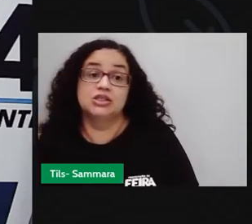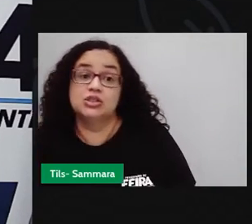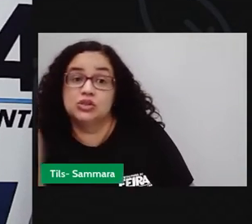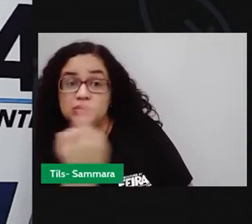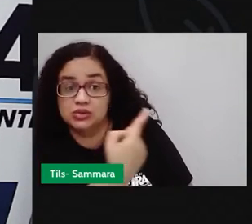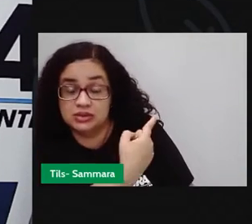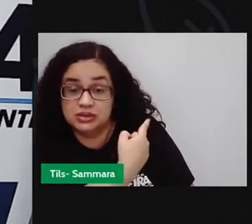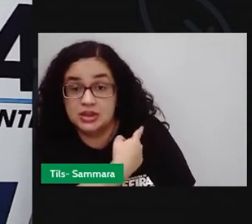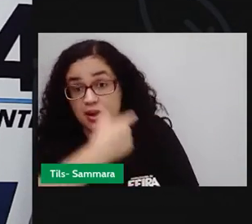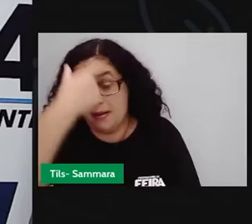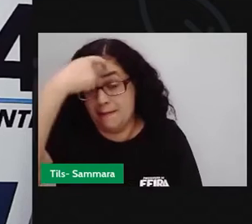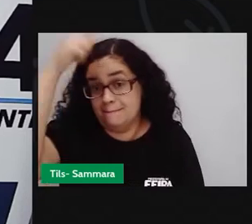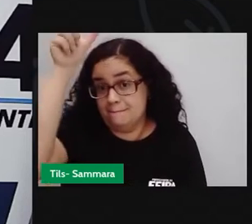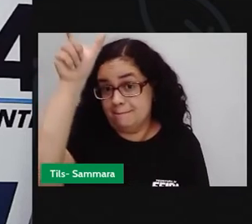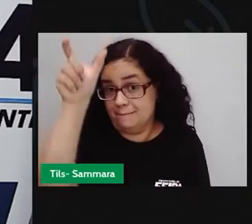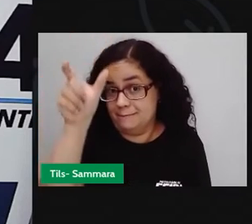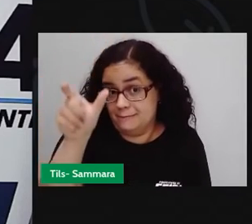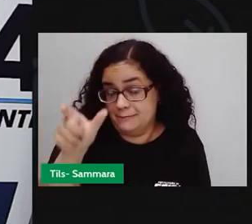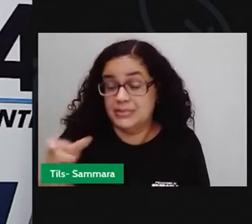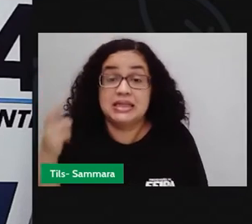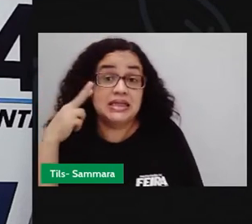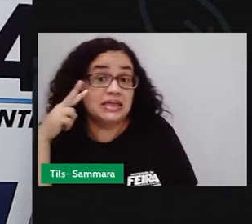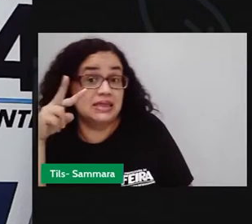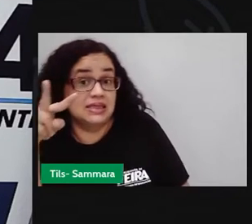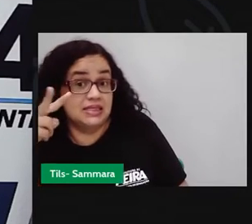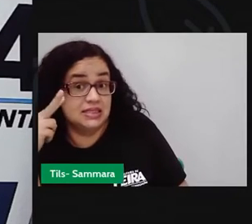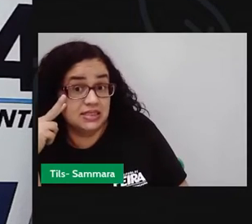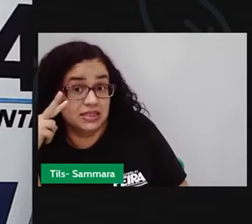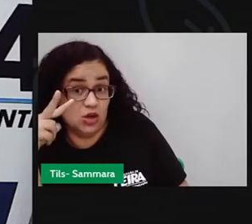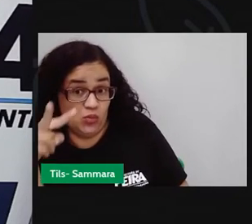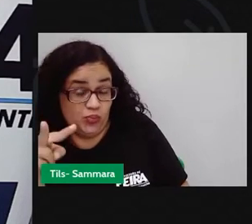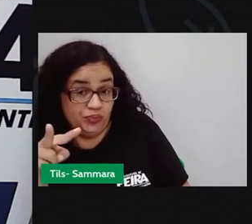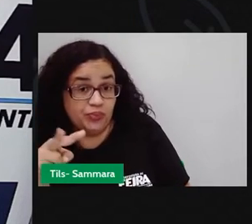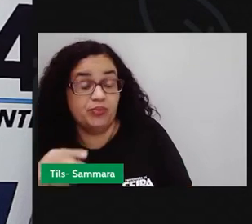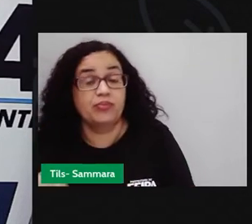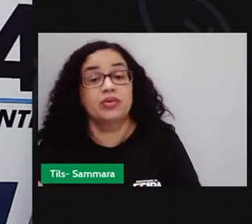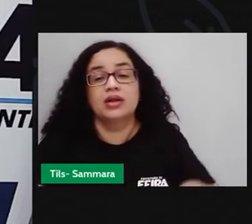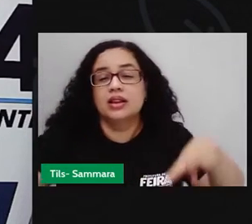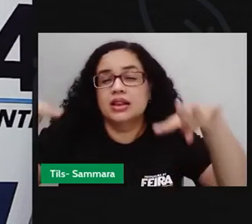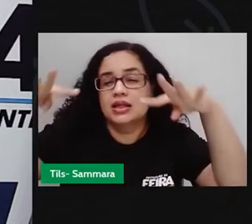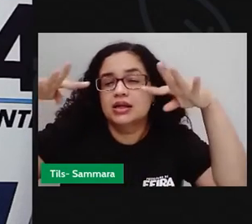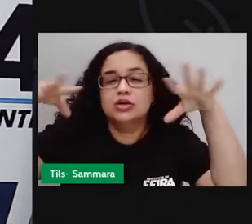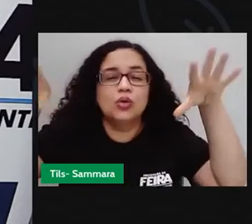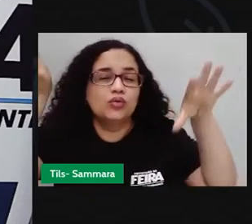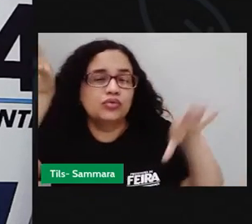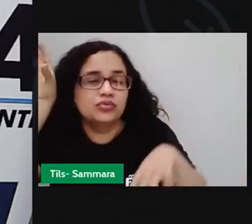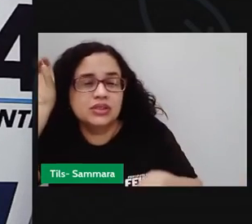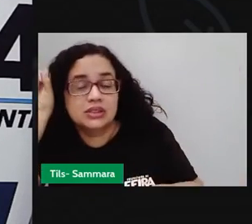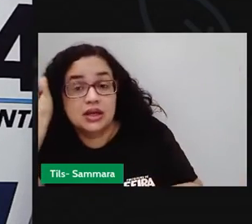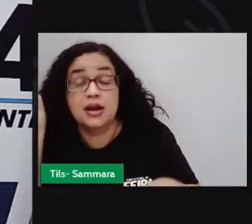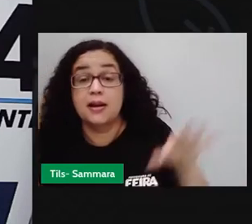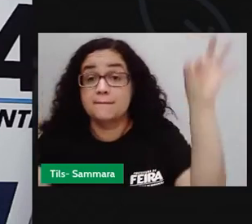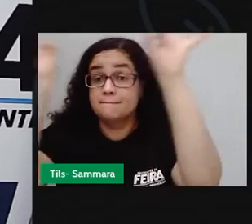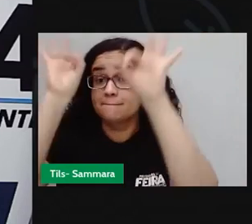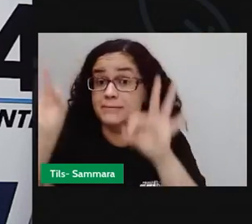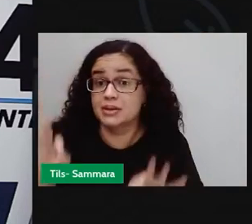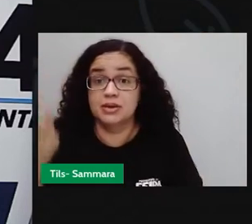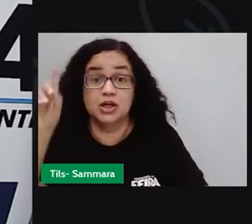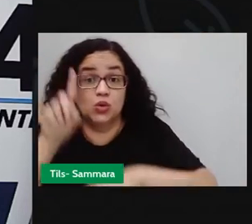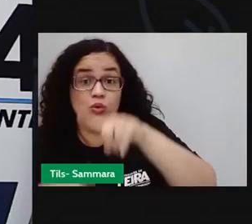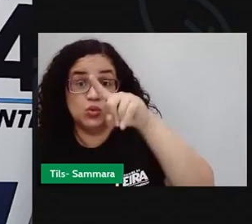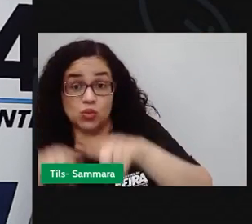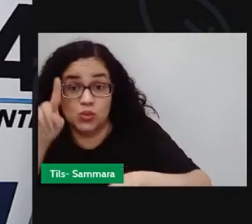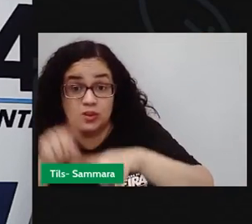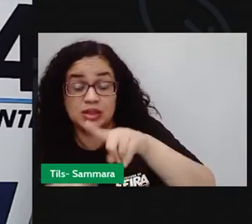construção enquanto cidadão. Então, vamos prestar atenção aí, ó. Liguem aí os olhos, os ouvidos, preparem o material.